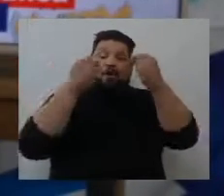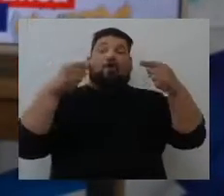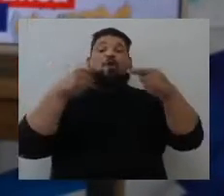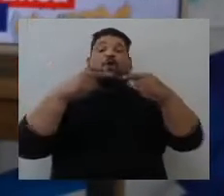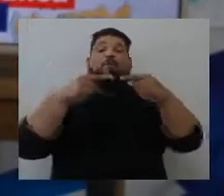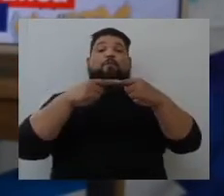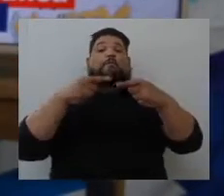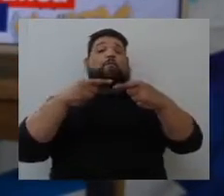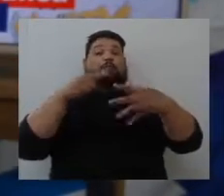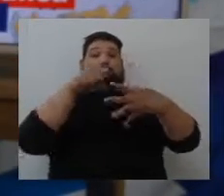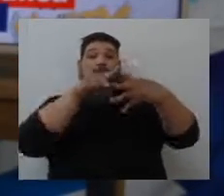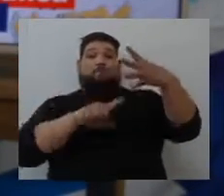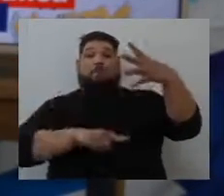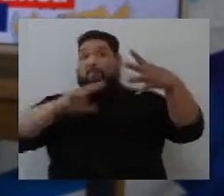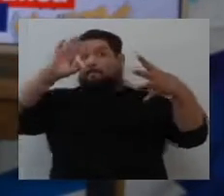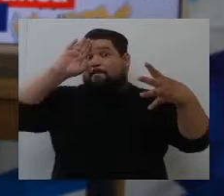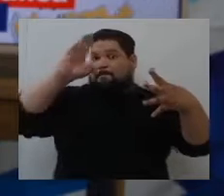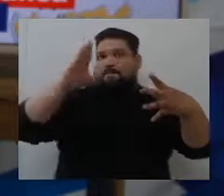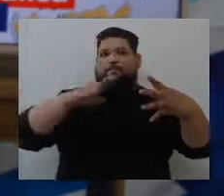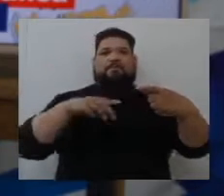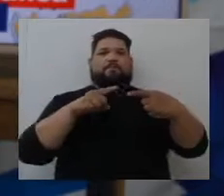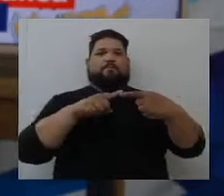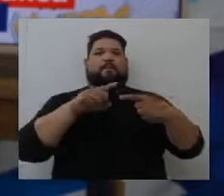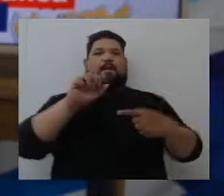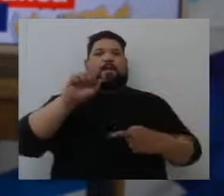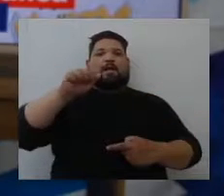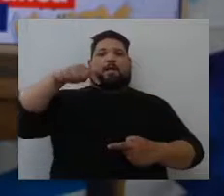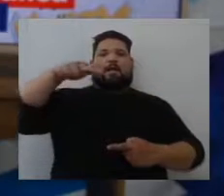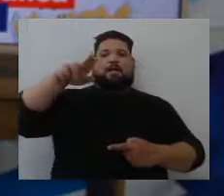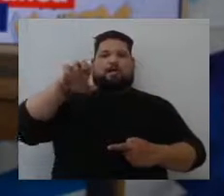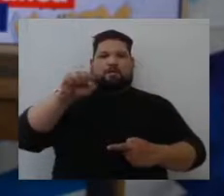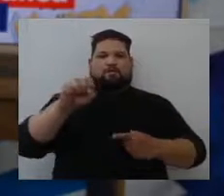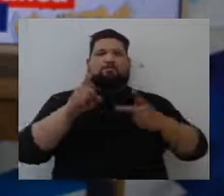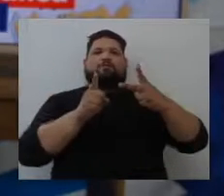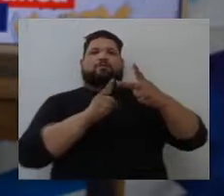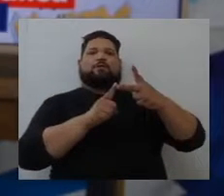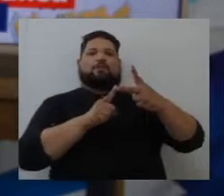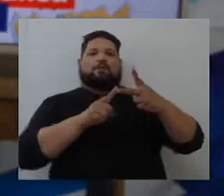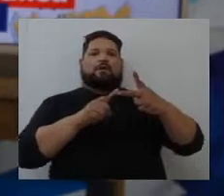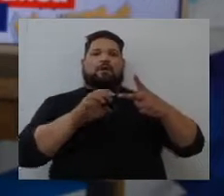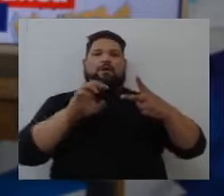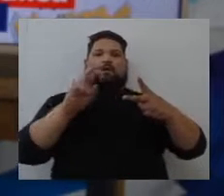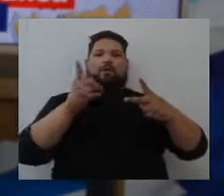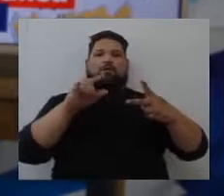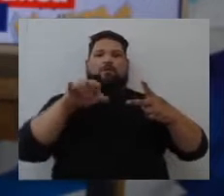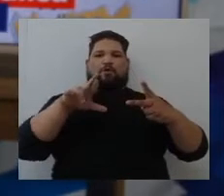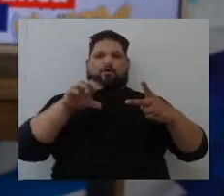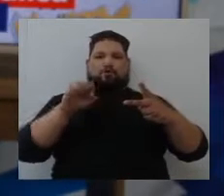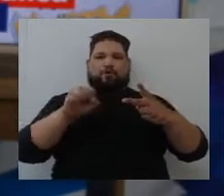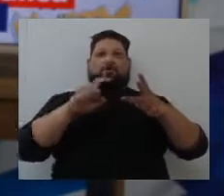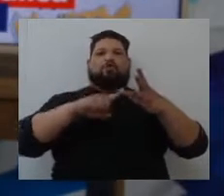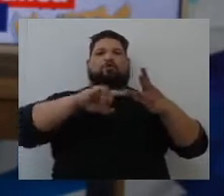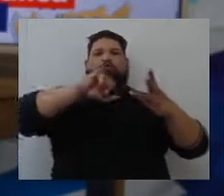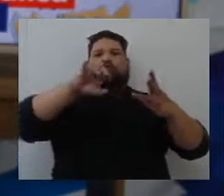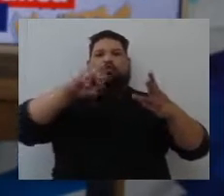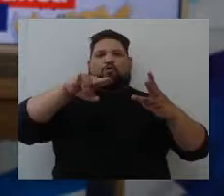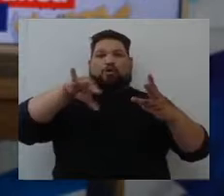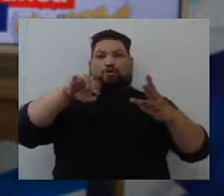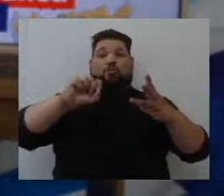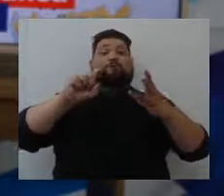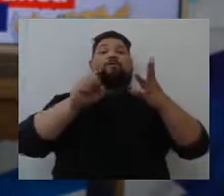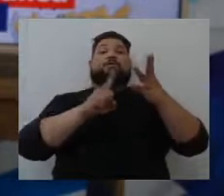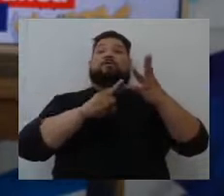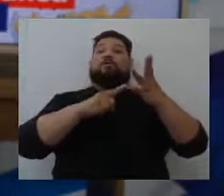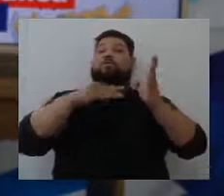fera. Os aqueus, os eólios, os jônios e mais tarde,